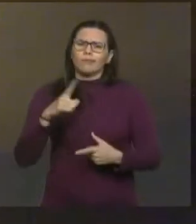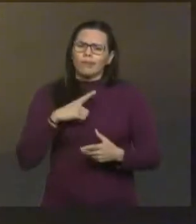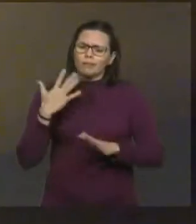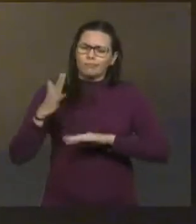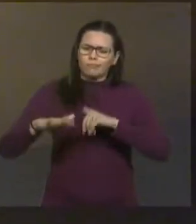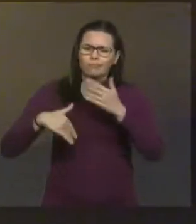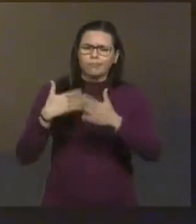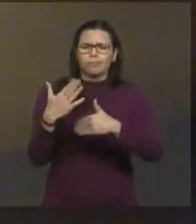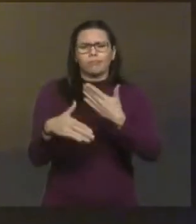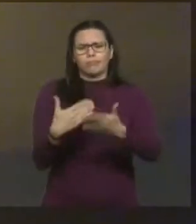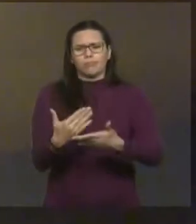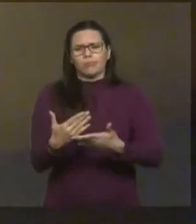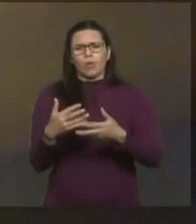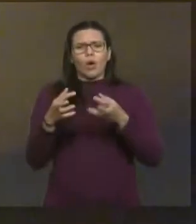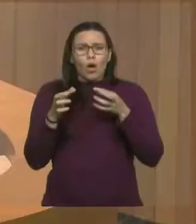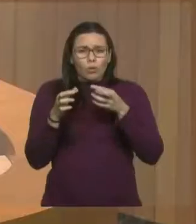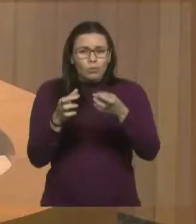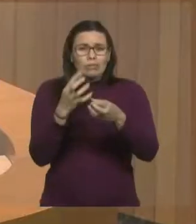não pode esperar.